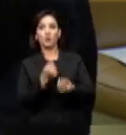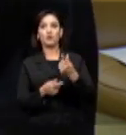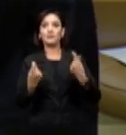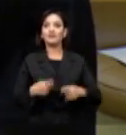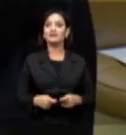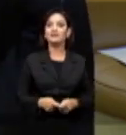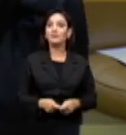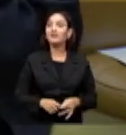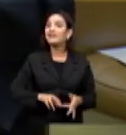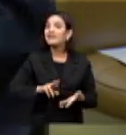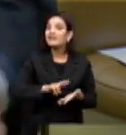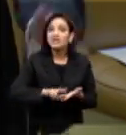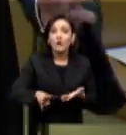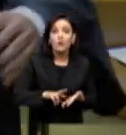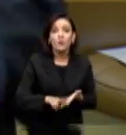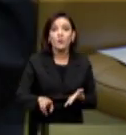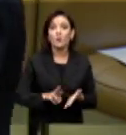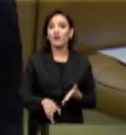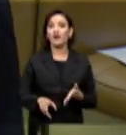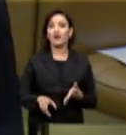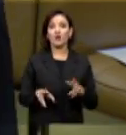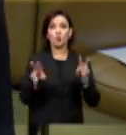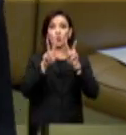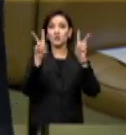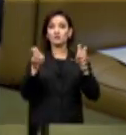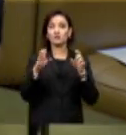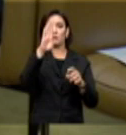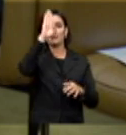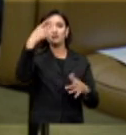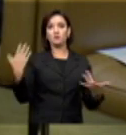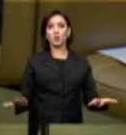não atingem aqui o que nós viemos discutir.